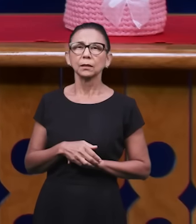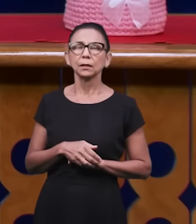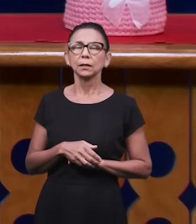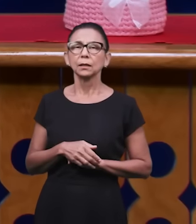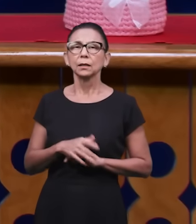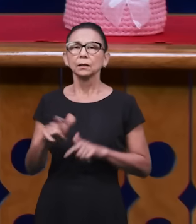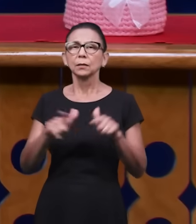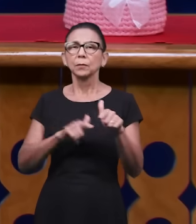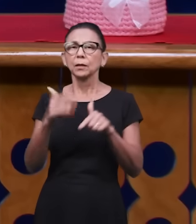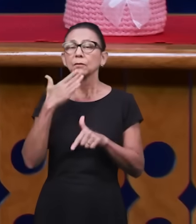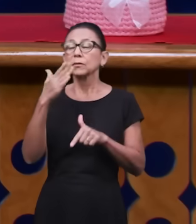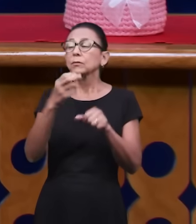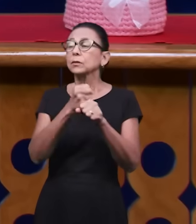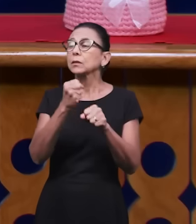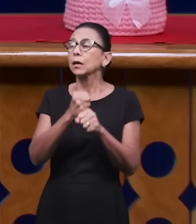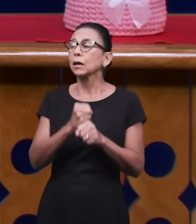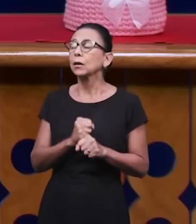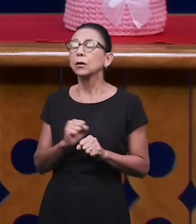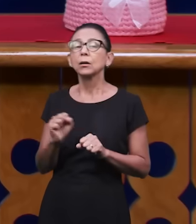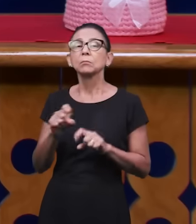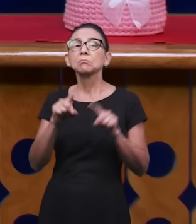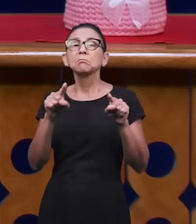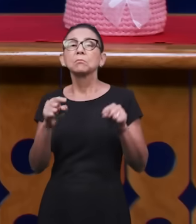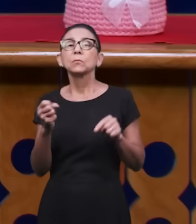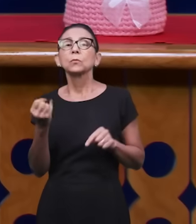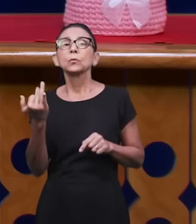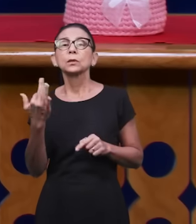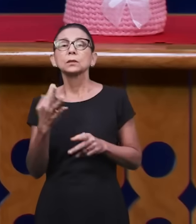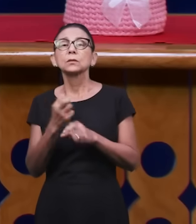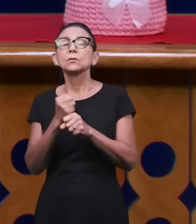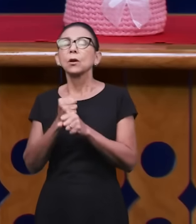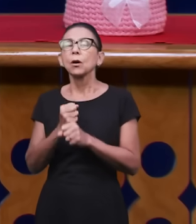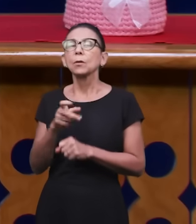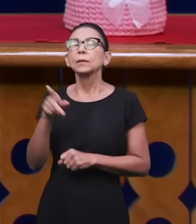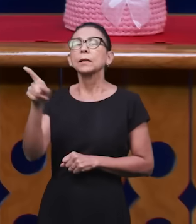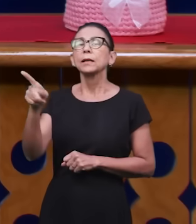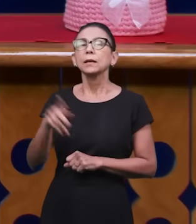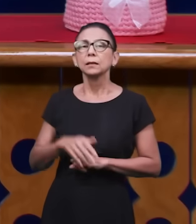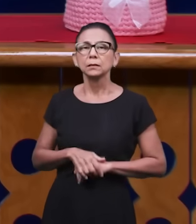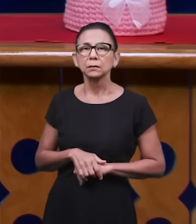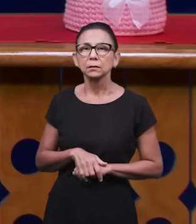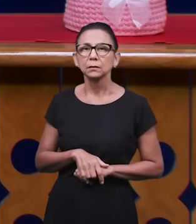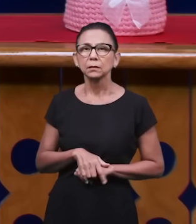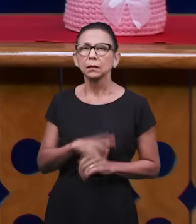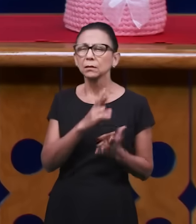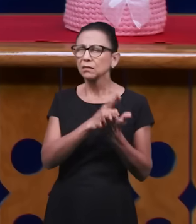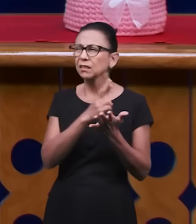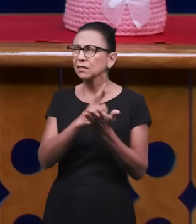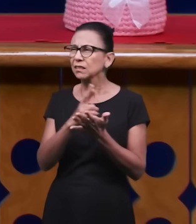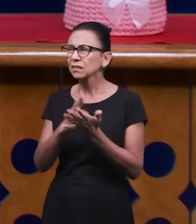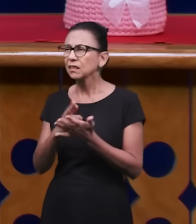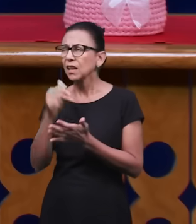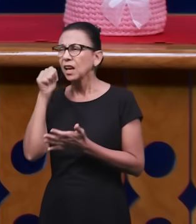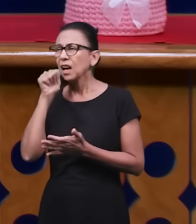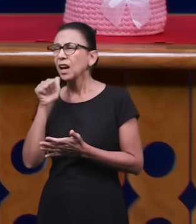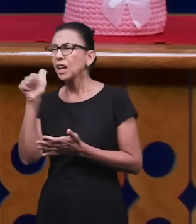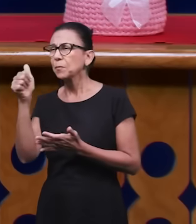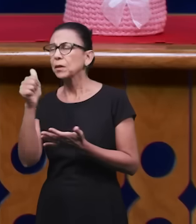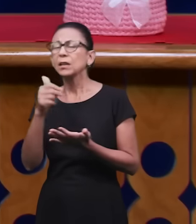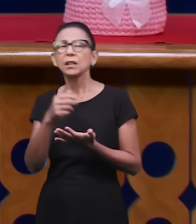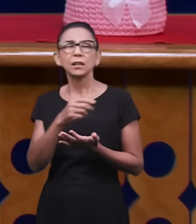obra, quais são as obras que eles executaram, né? Que eles deram frutos, deram muito frutos. Fulano fez isso, a irmã fulano fez aquilo.